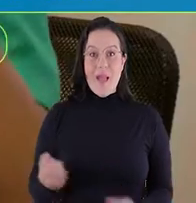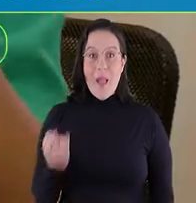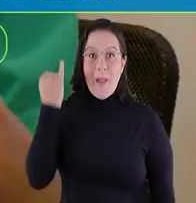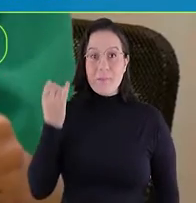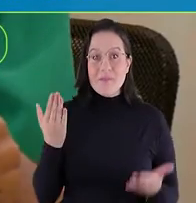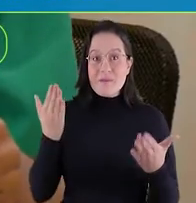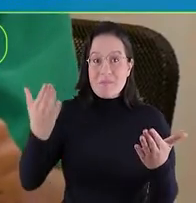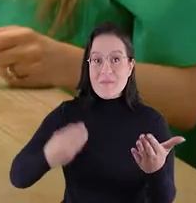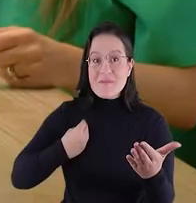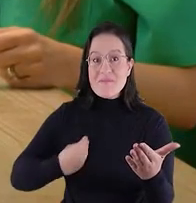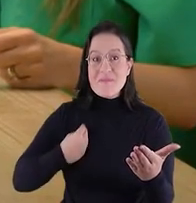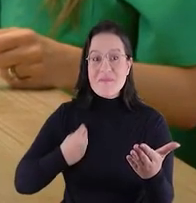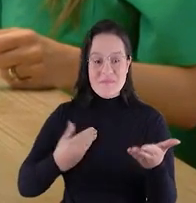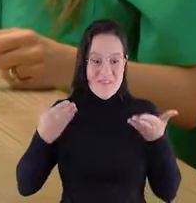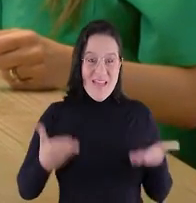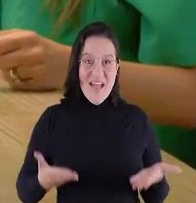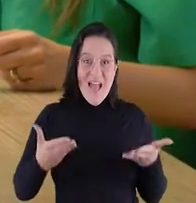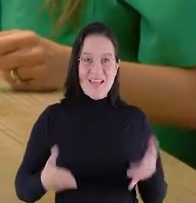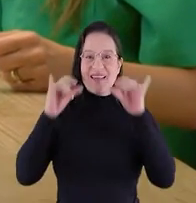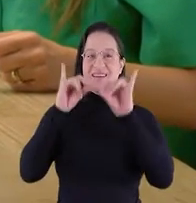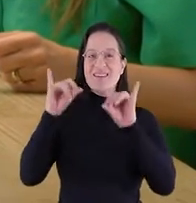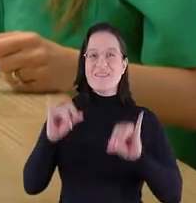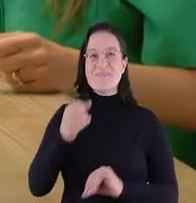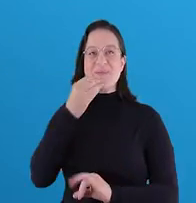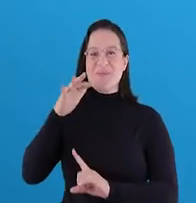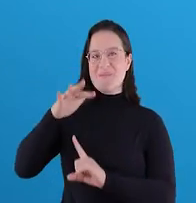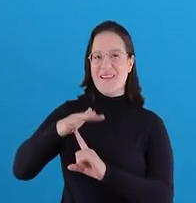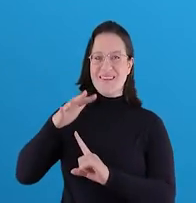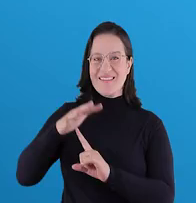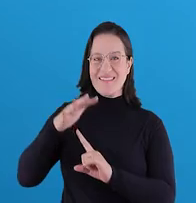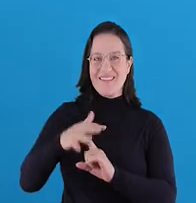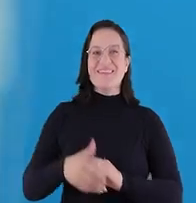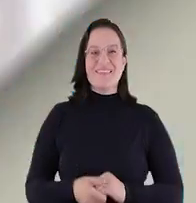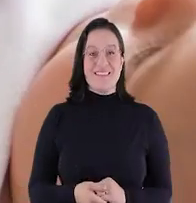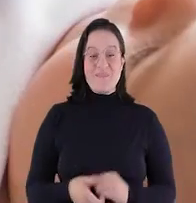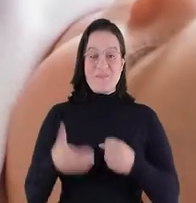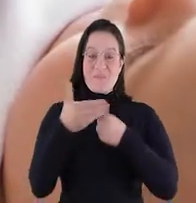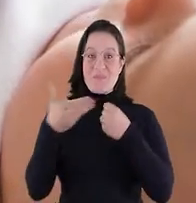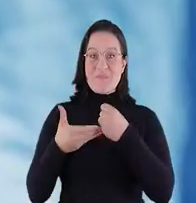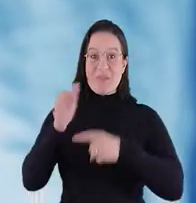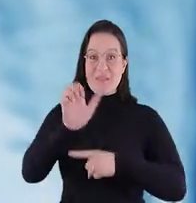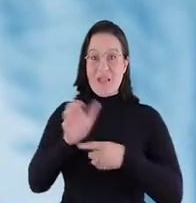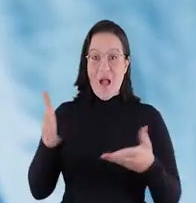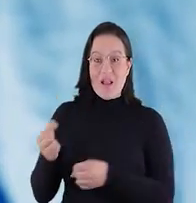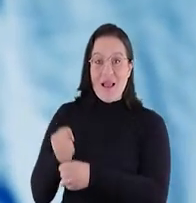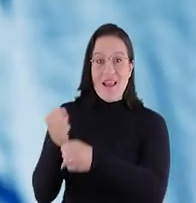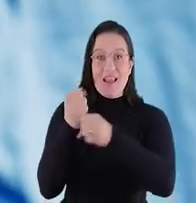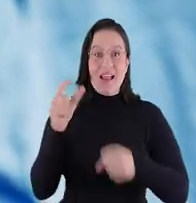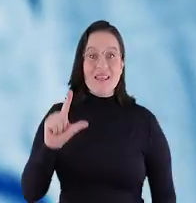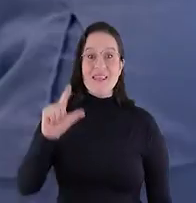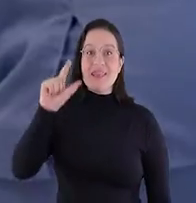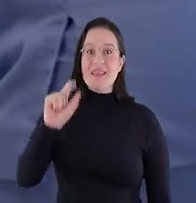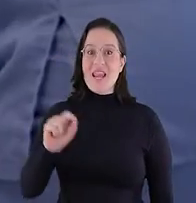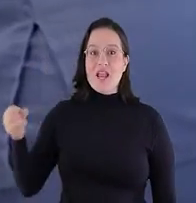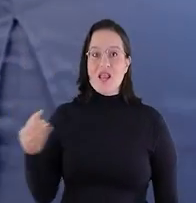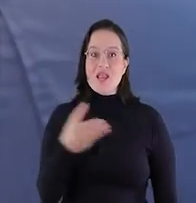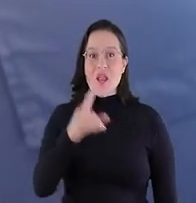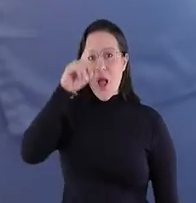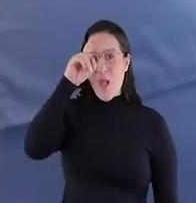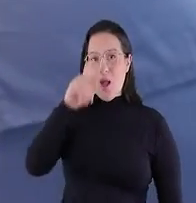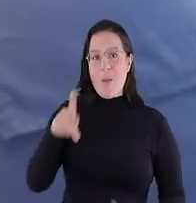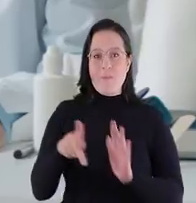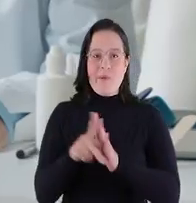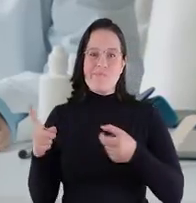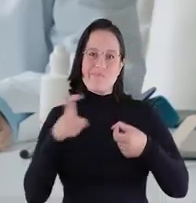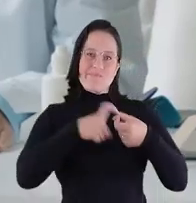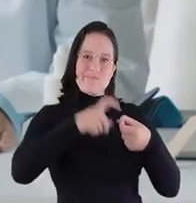importante para a sua vida? Tá aqui no Notícia Boa, Paraná. O governo do estado está construindo 10 novos hospitais com recursos próprios e em